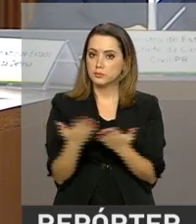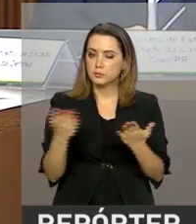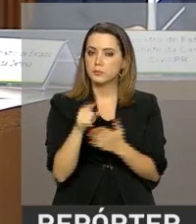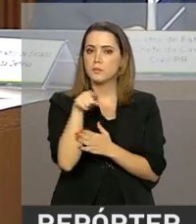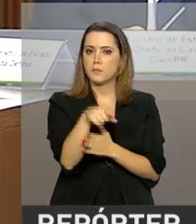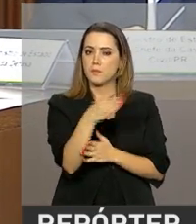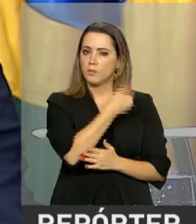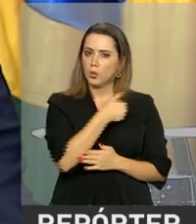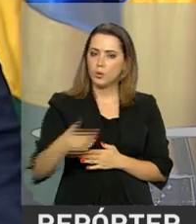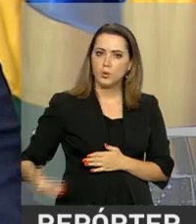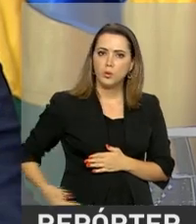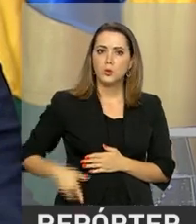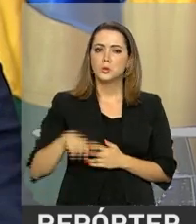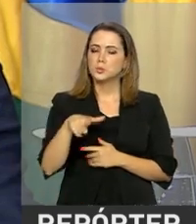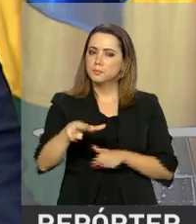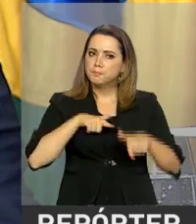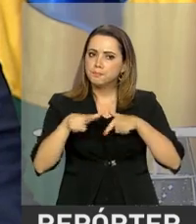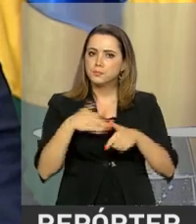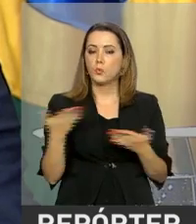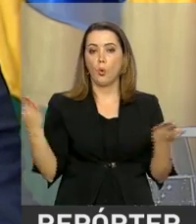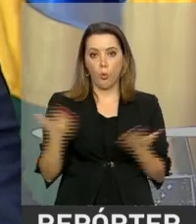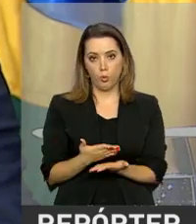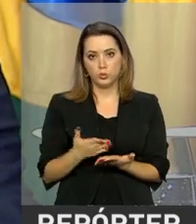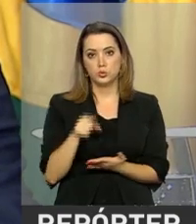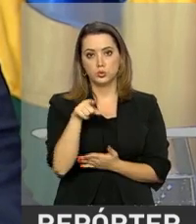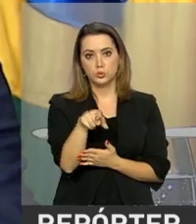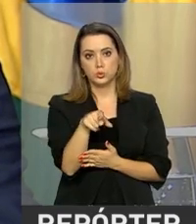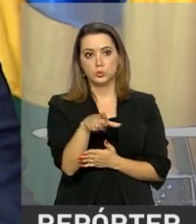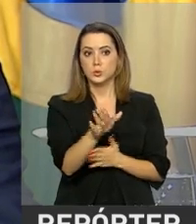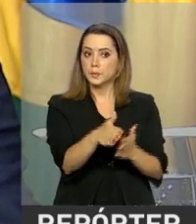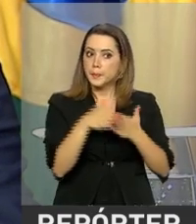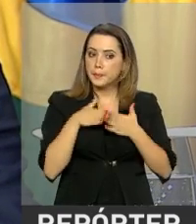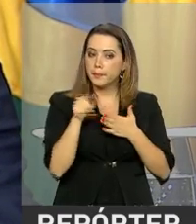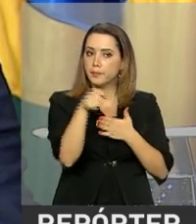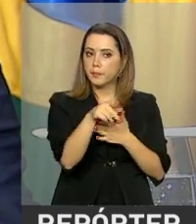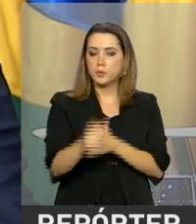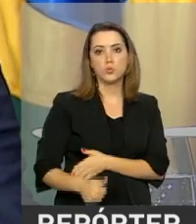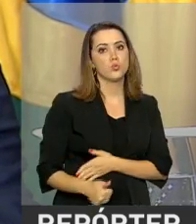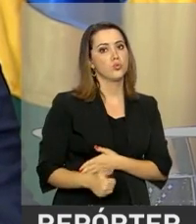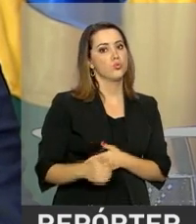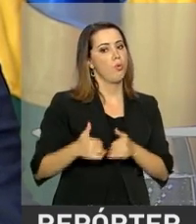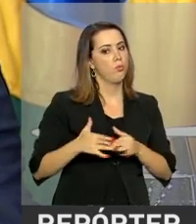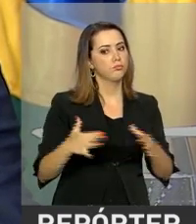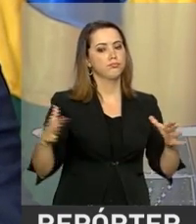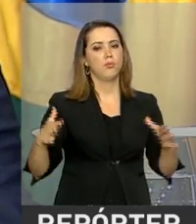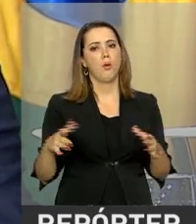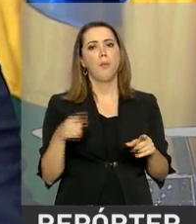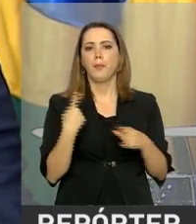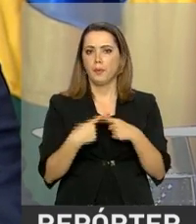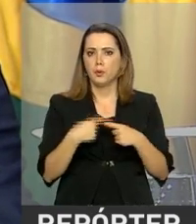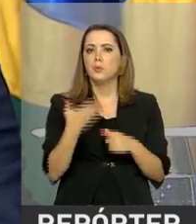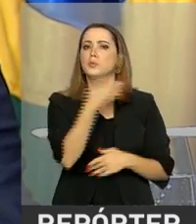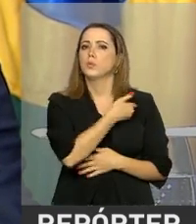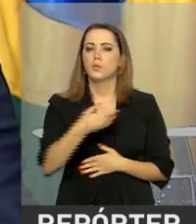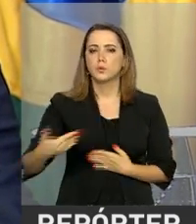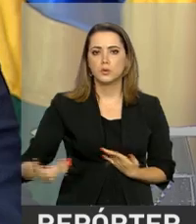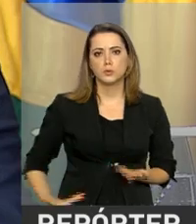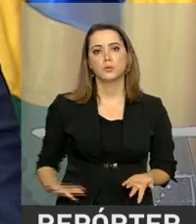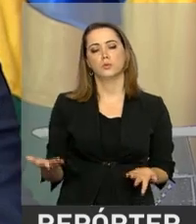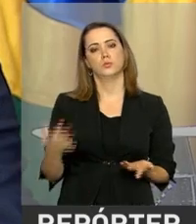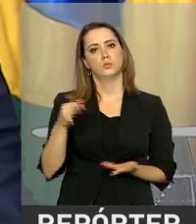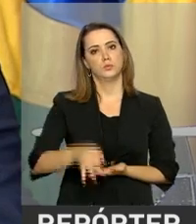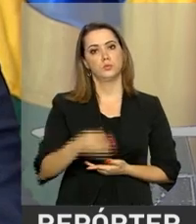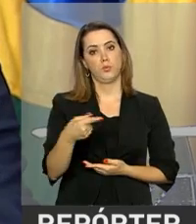mais cobrado. A partir de hoje, a cobrança será muito maior em relação ao governo. E espera-se que